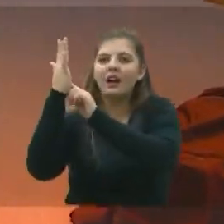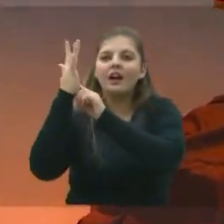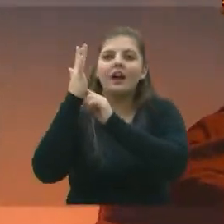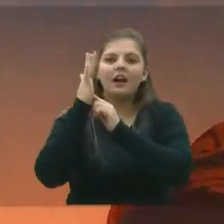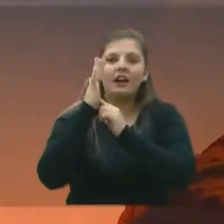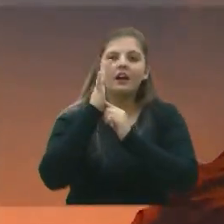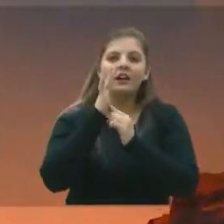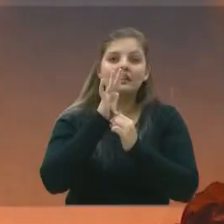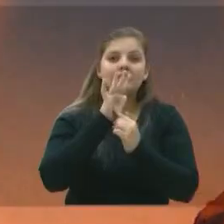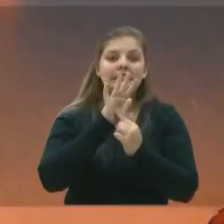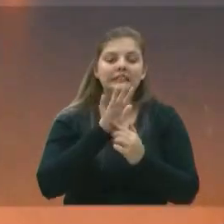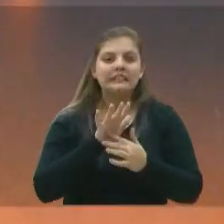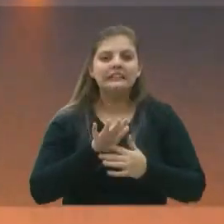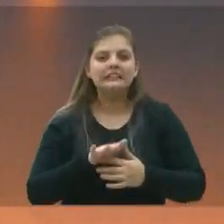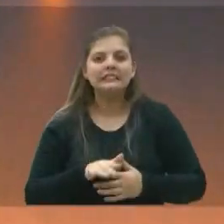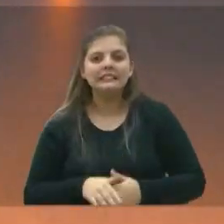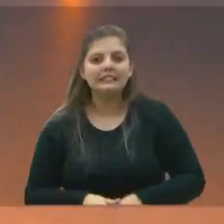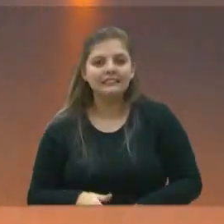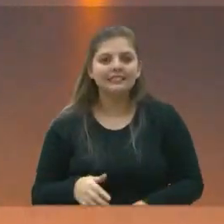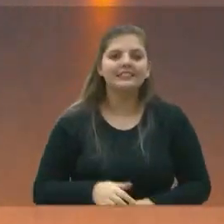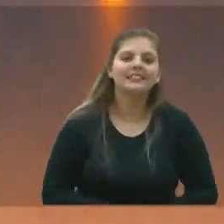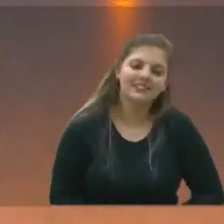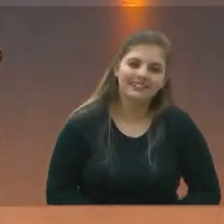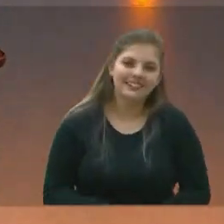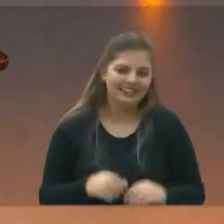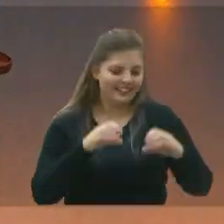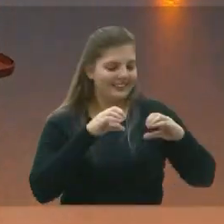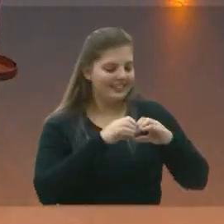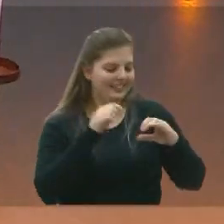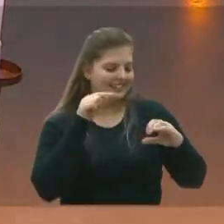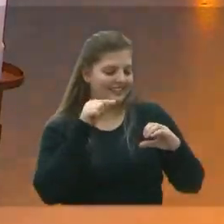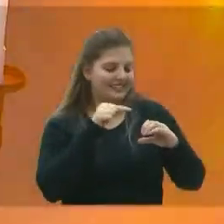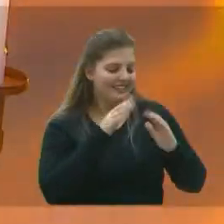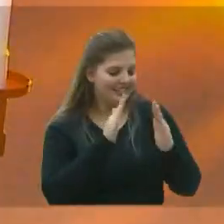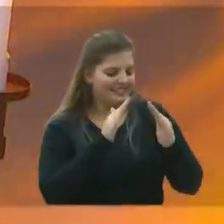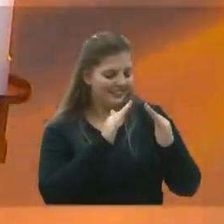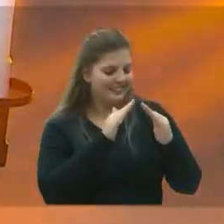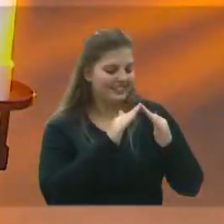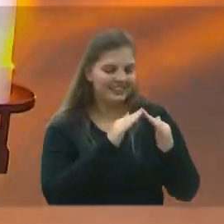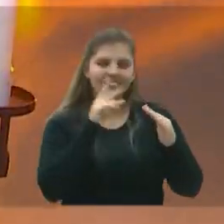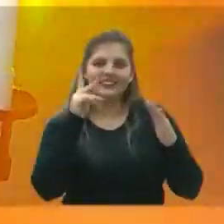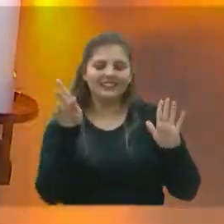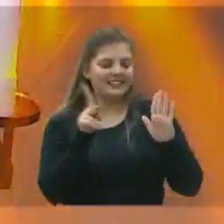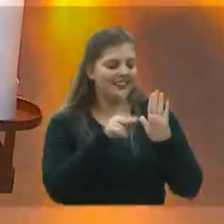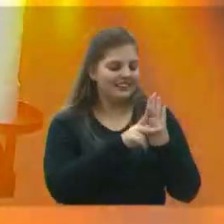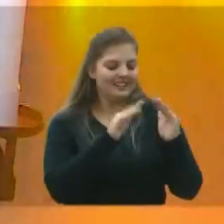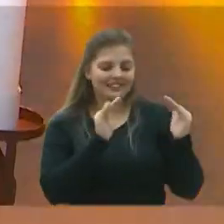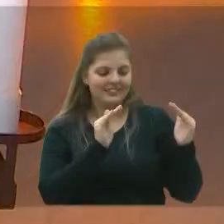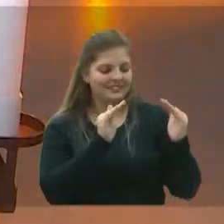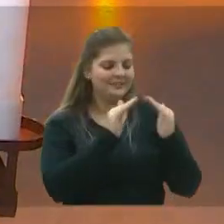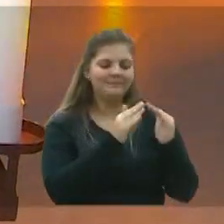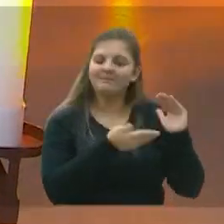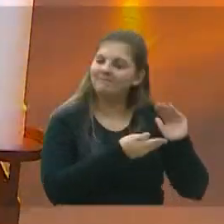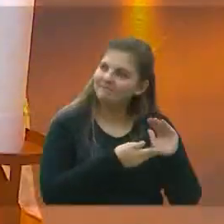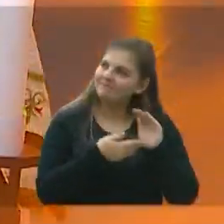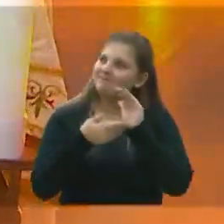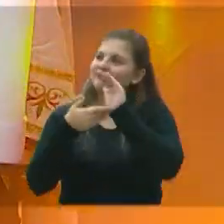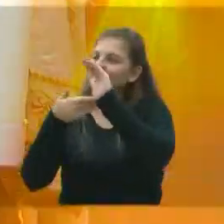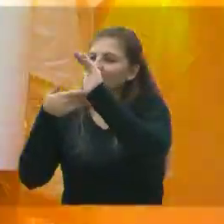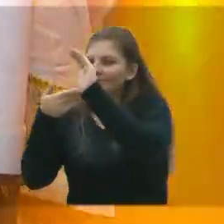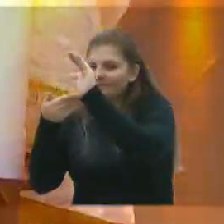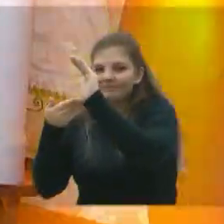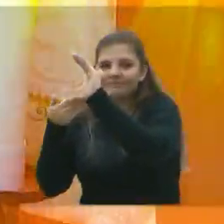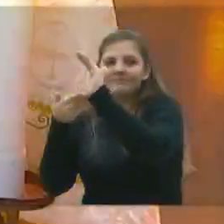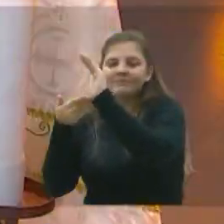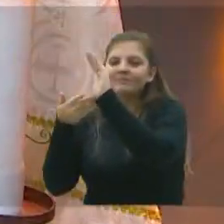Jesus. Esta casa é sua casa. Nós deixamos ela pra